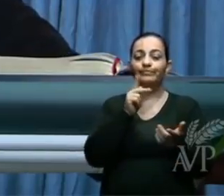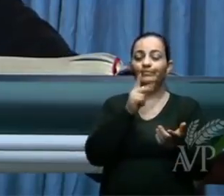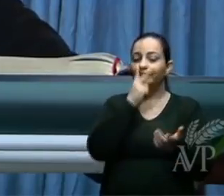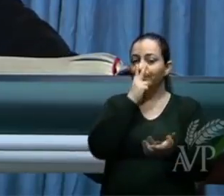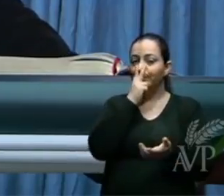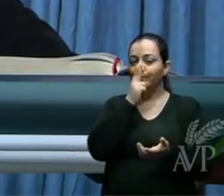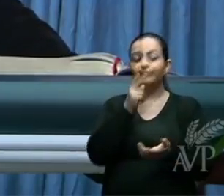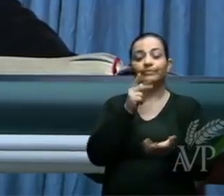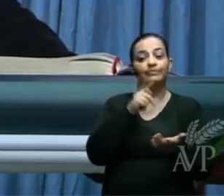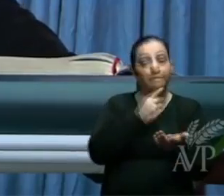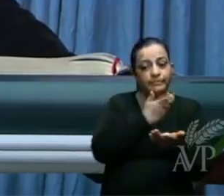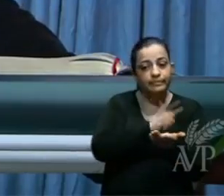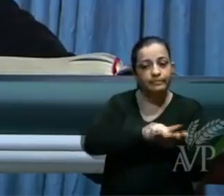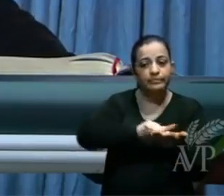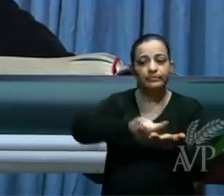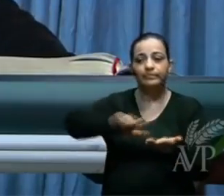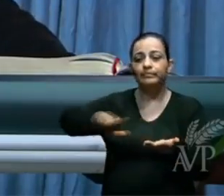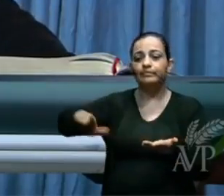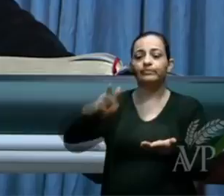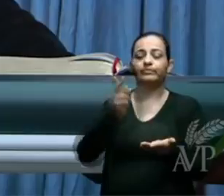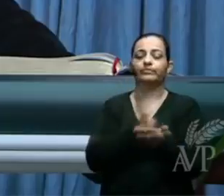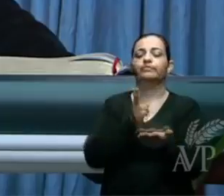tinha que continuar